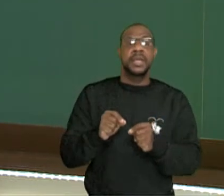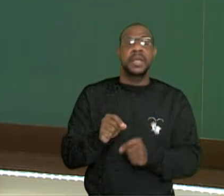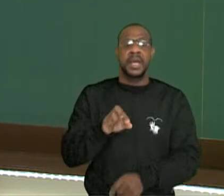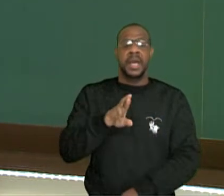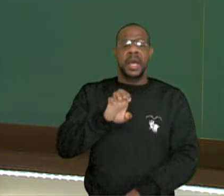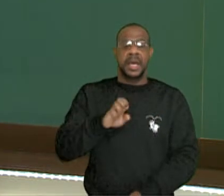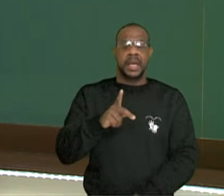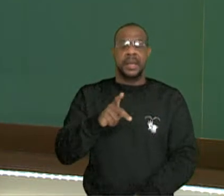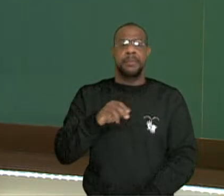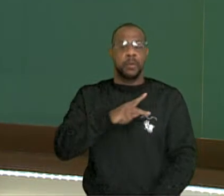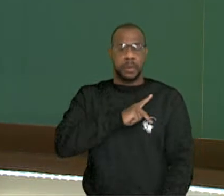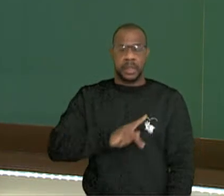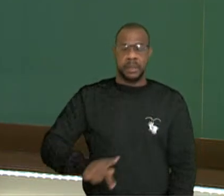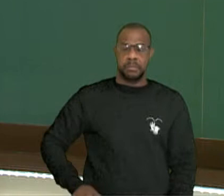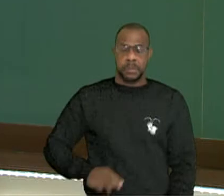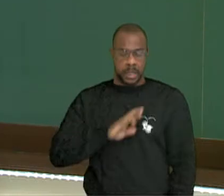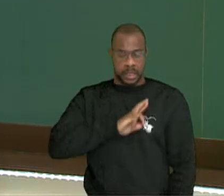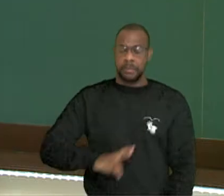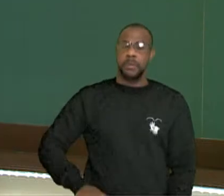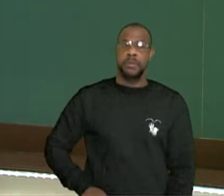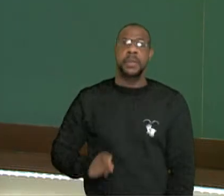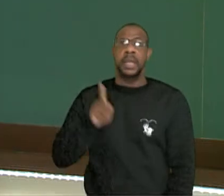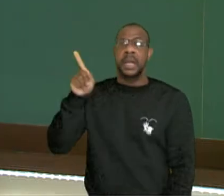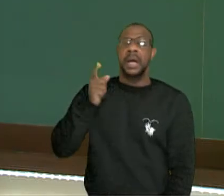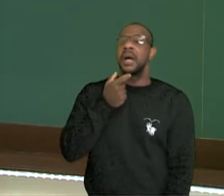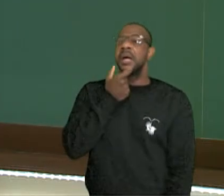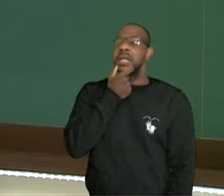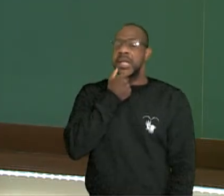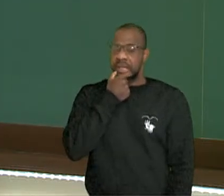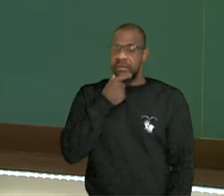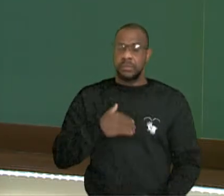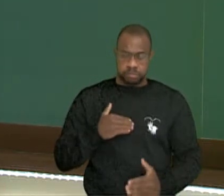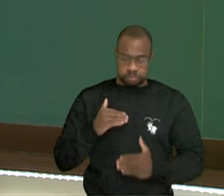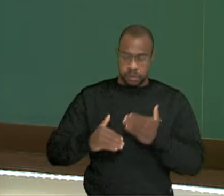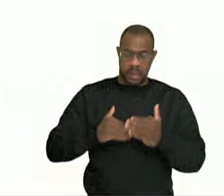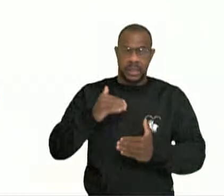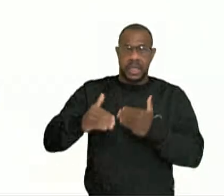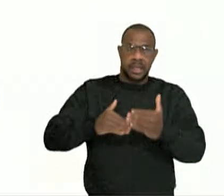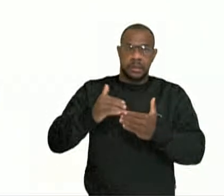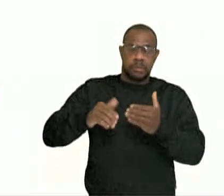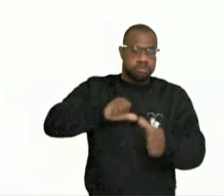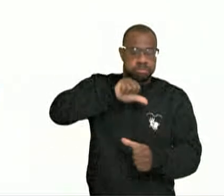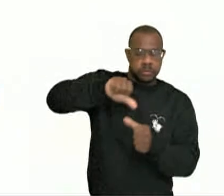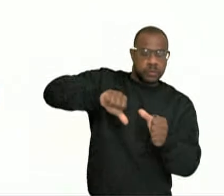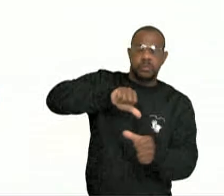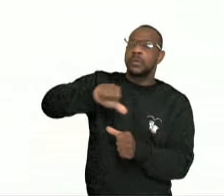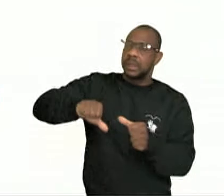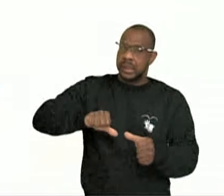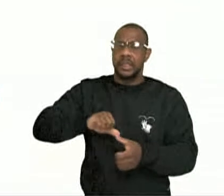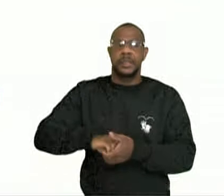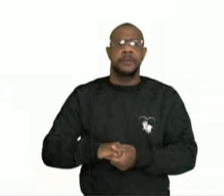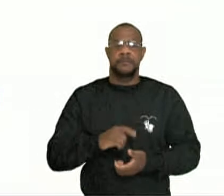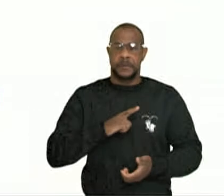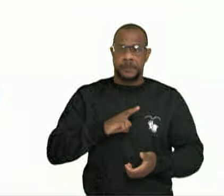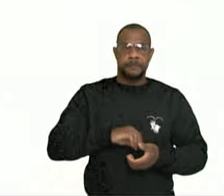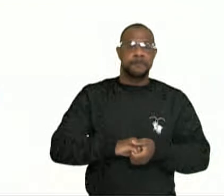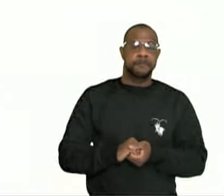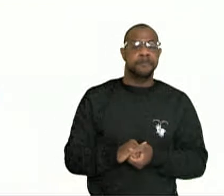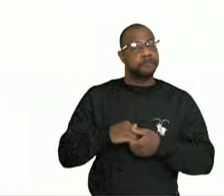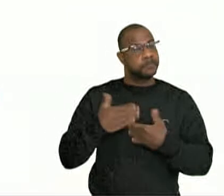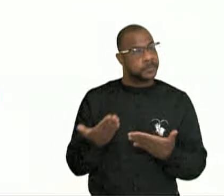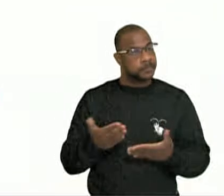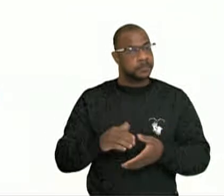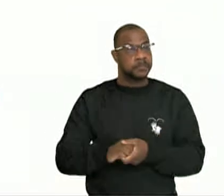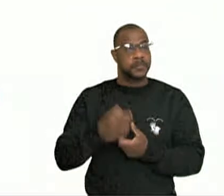de 1649, nesse processo revolucionário conhecido como Revolução Puritana. Um